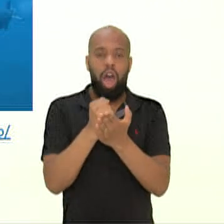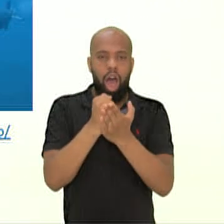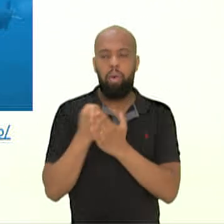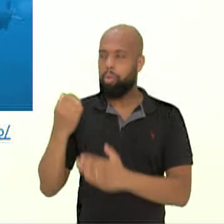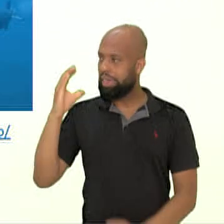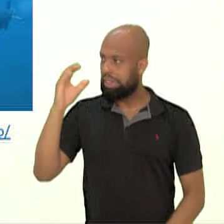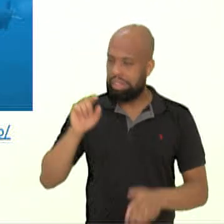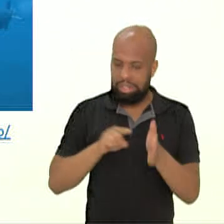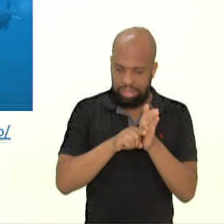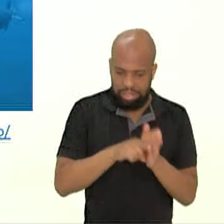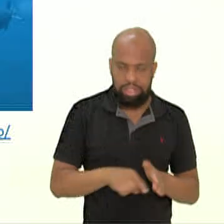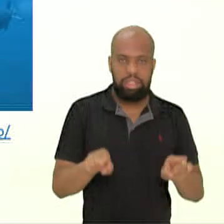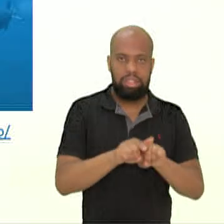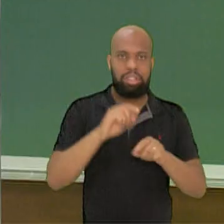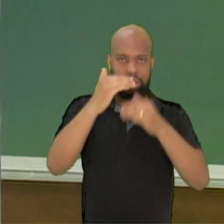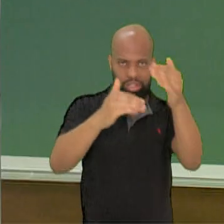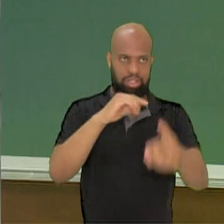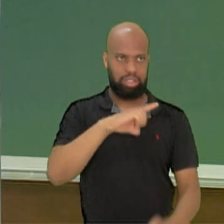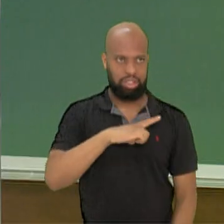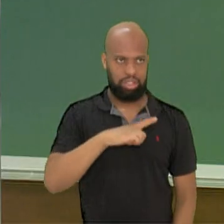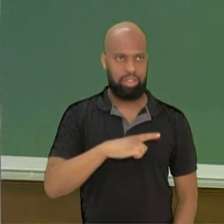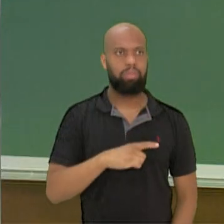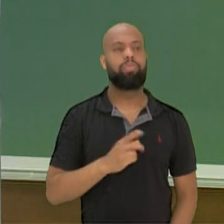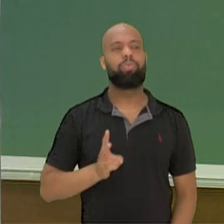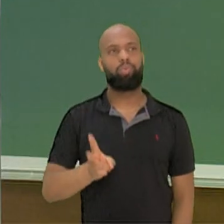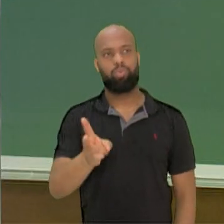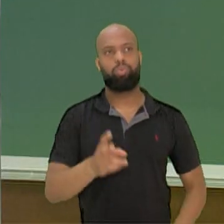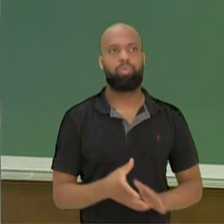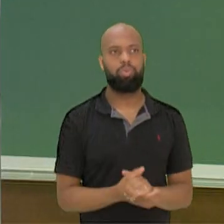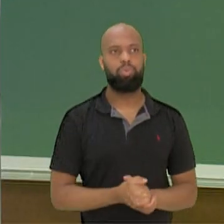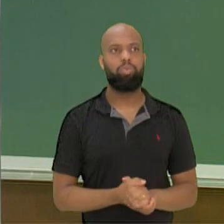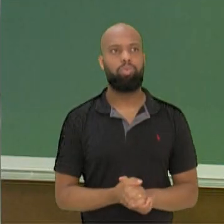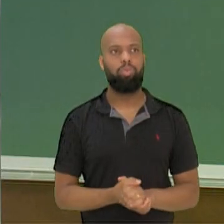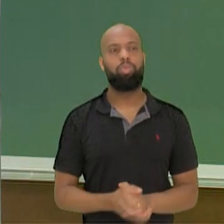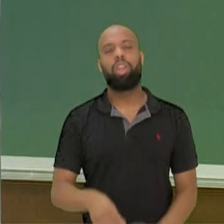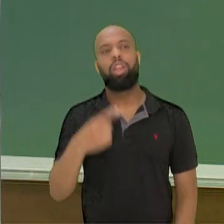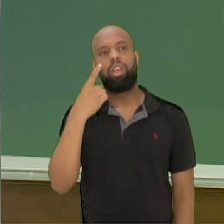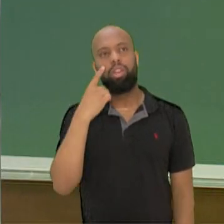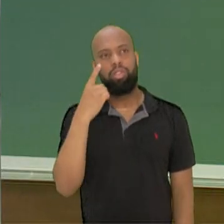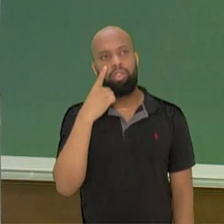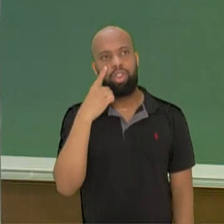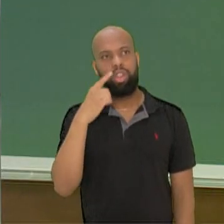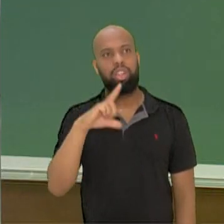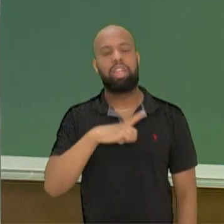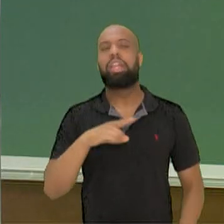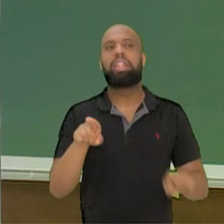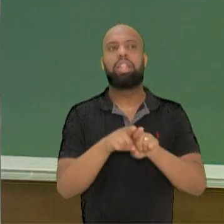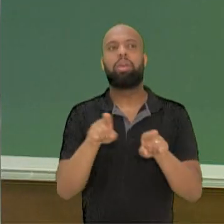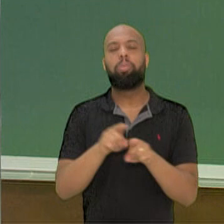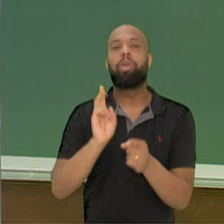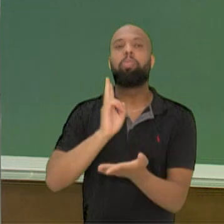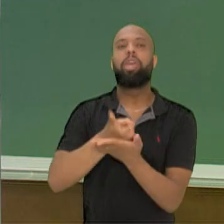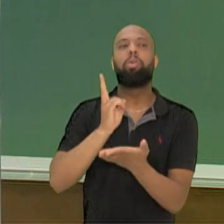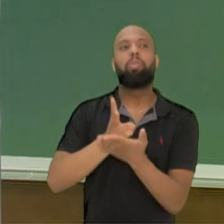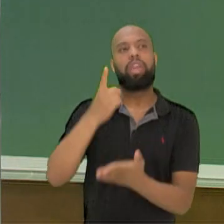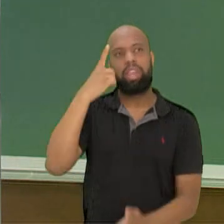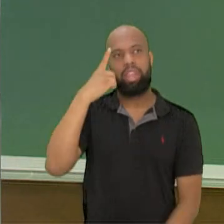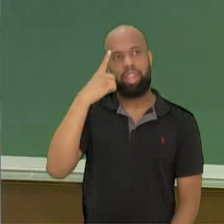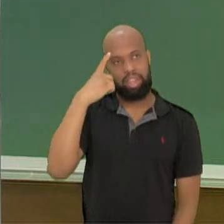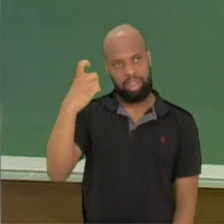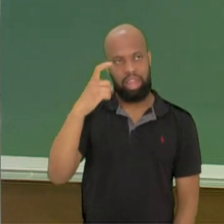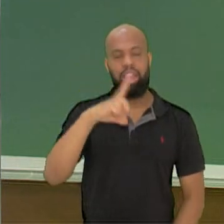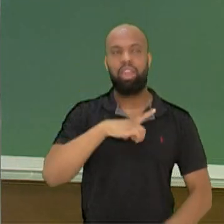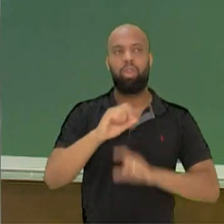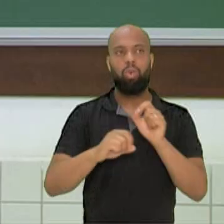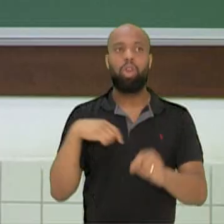do desenvolvimento que temos ali, ok? Avançando aqui então, olha o que temos. Ainda na ideia do sonar, o que para